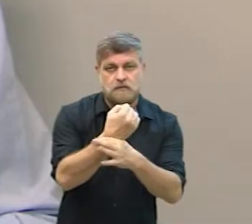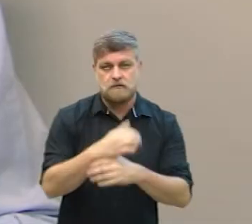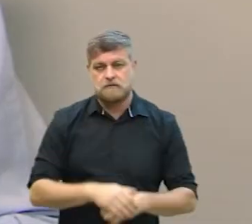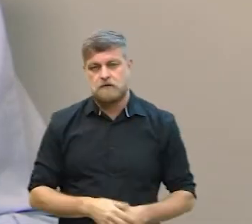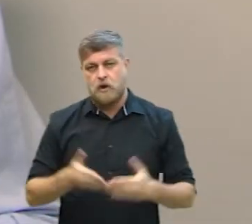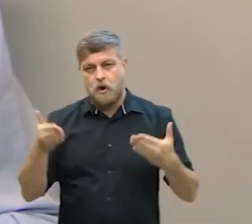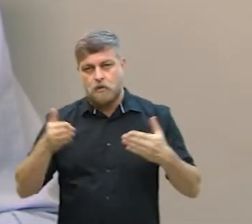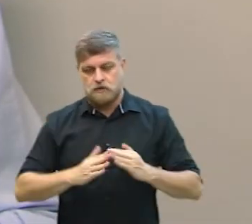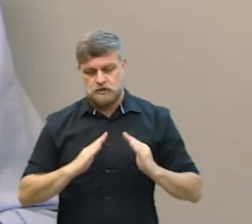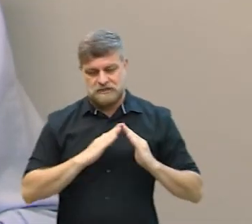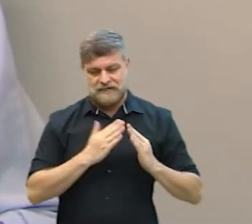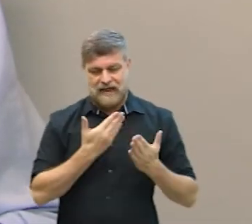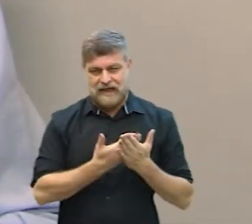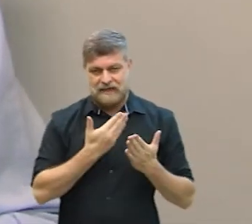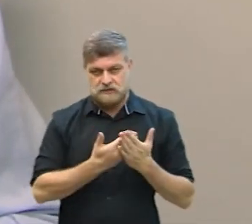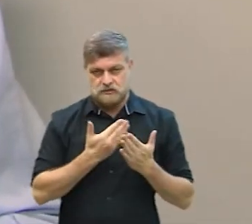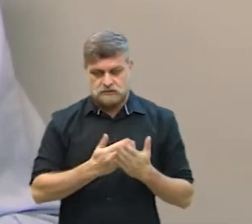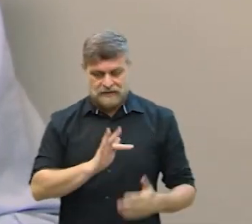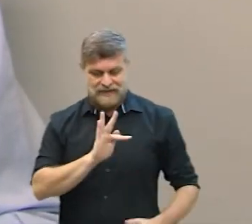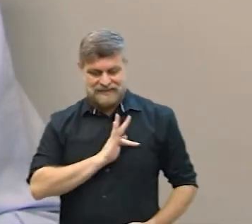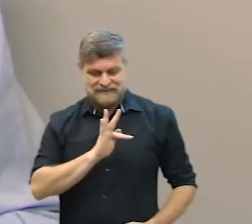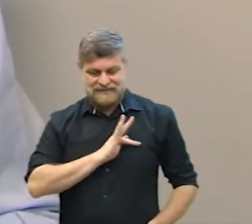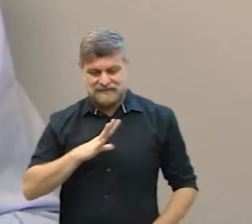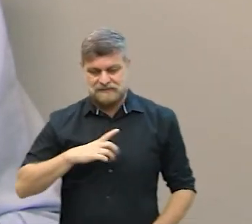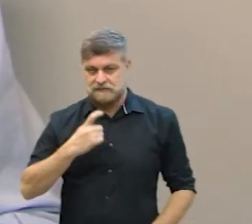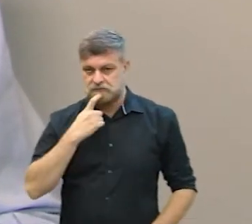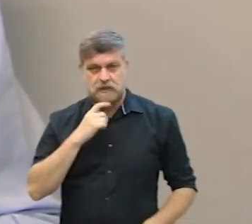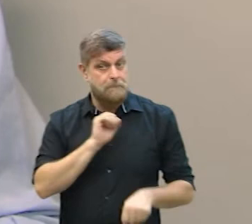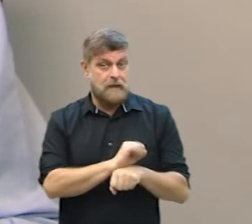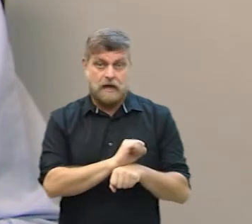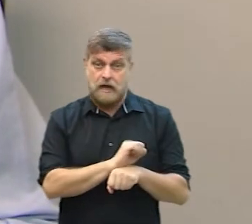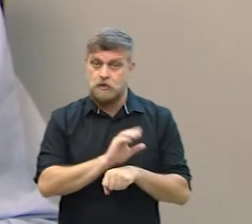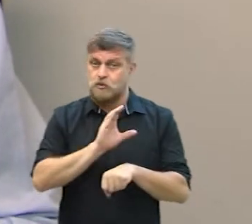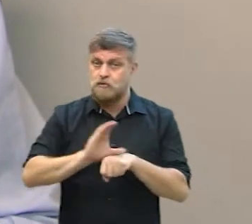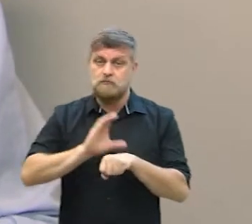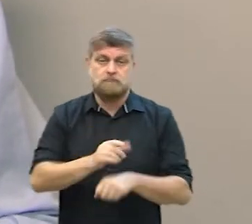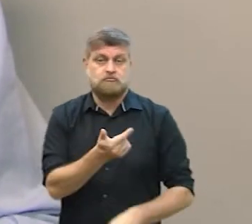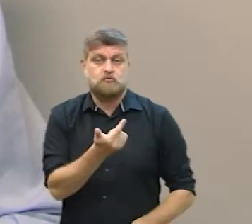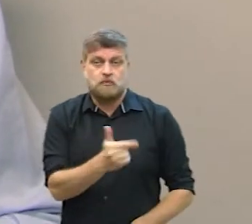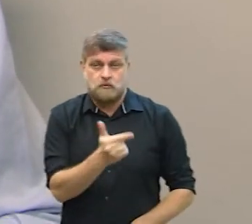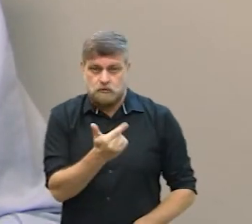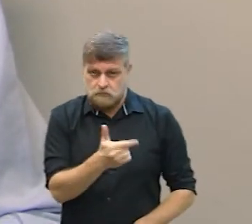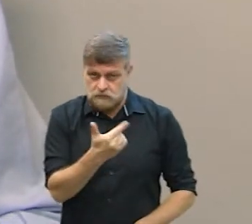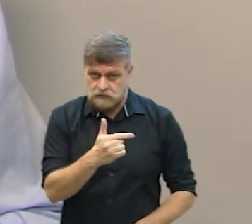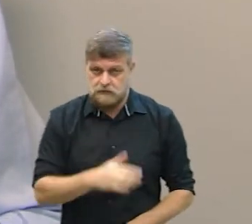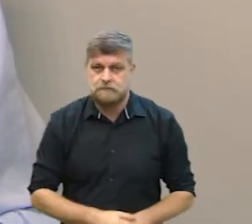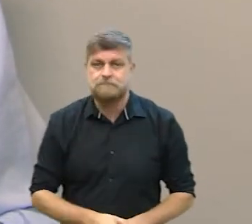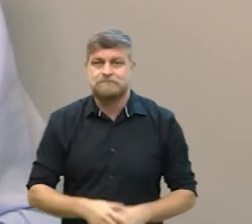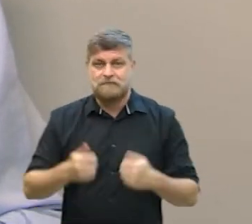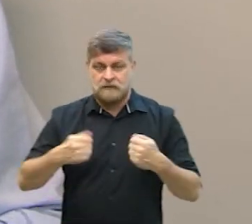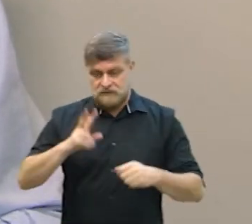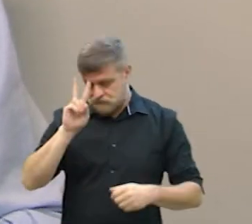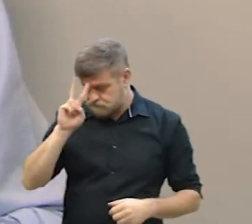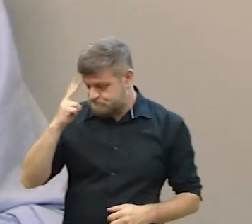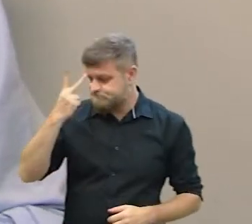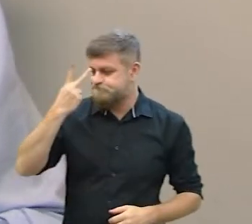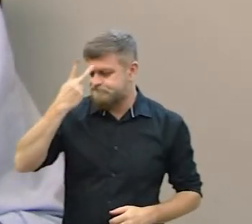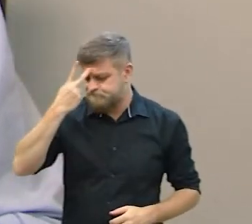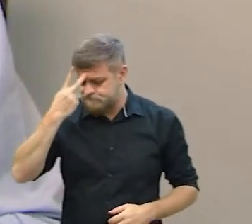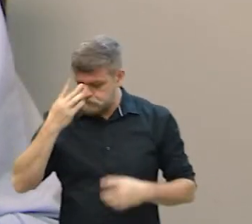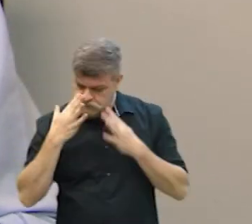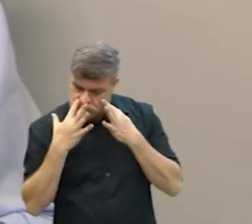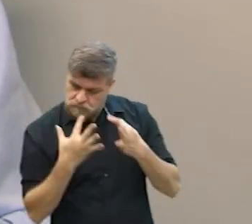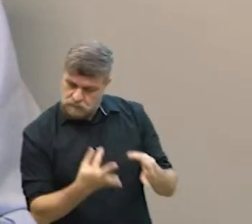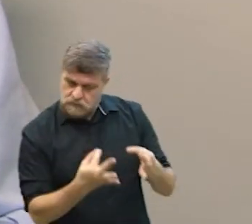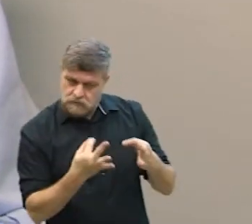segura. Hoje, o CEPROCAMP está tudo parado, não está tendo curso. Então, essa realidade ela tem que ser